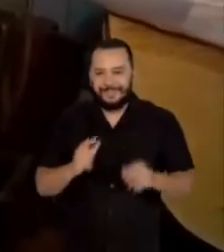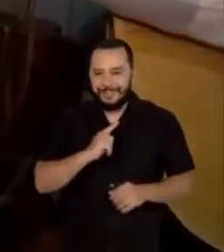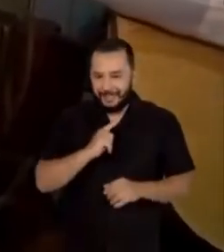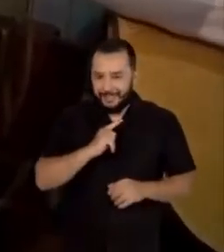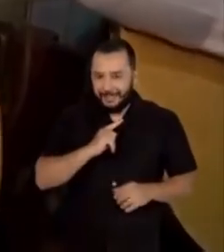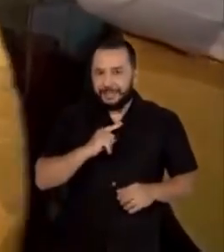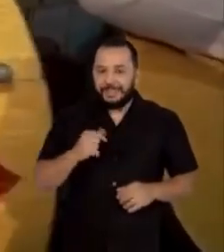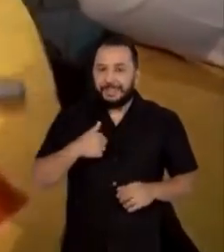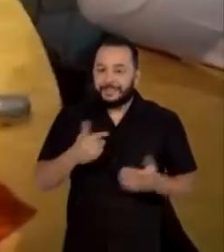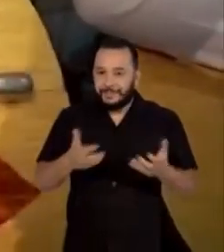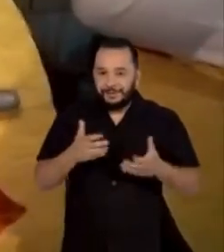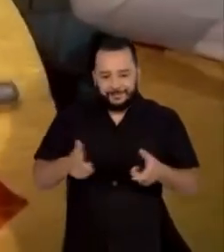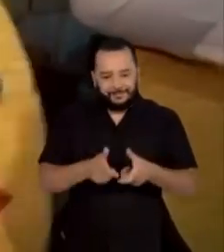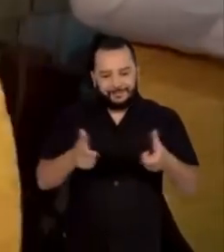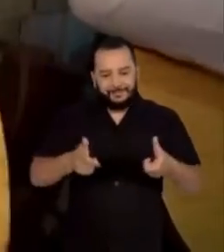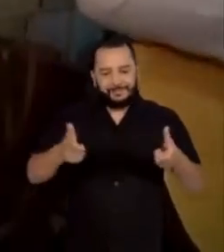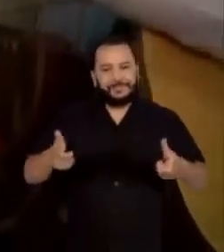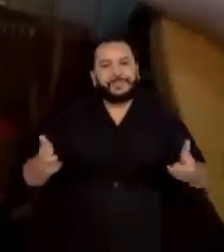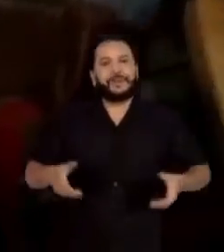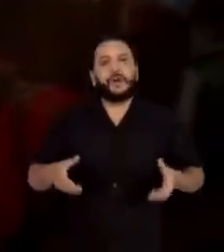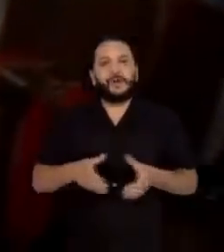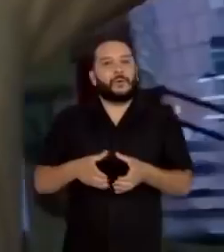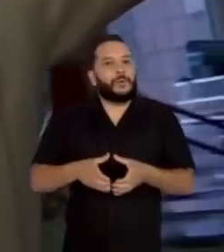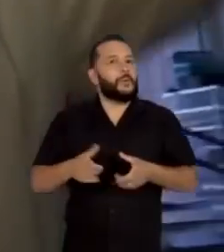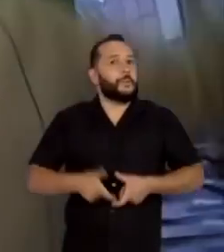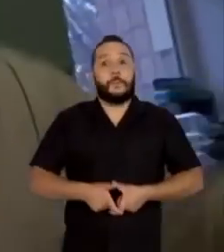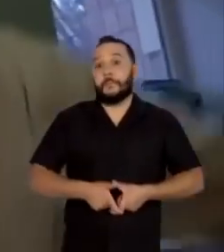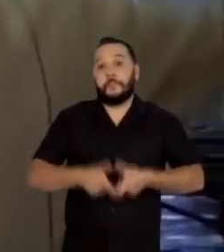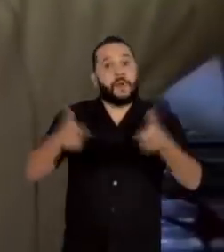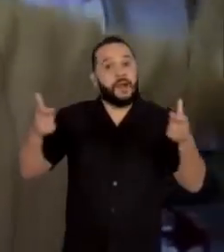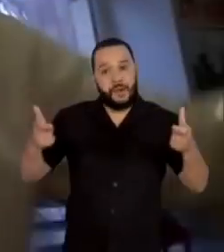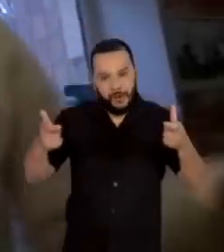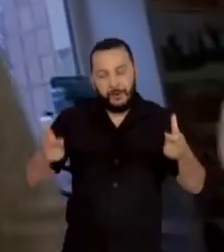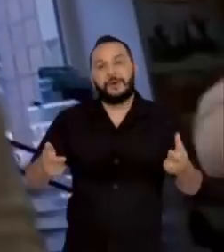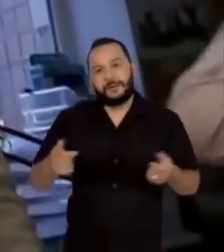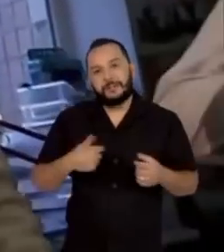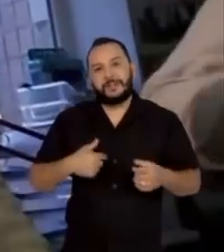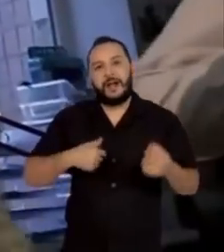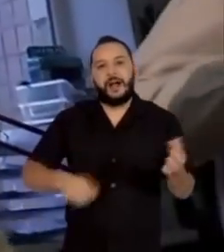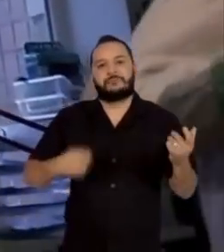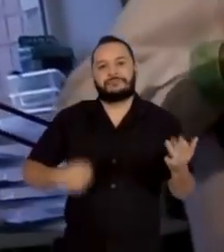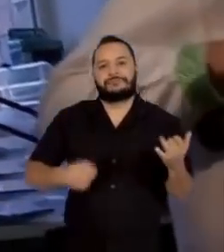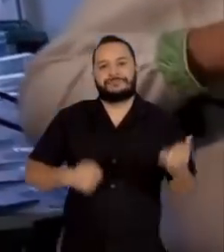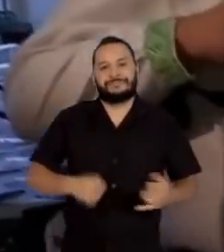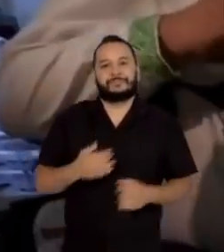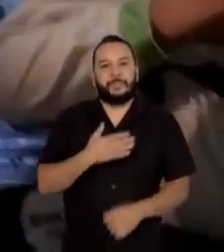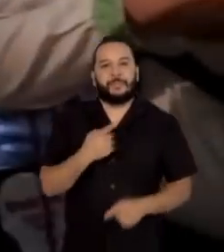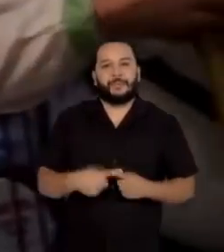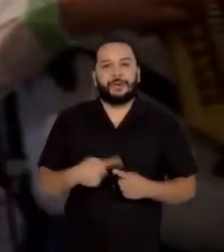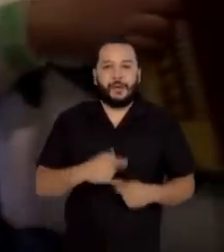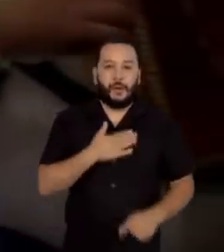aumentar o número de instrumentos e formar uma banda ainda maior para tocar o que gosta.